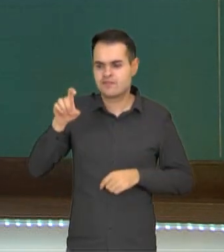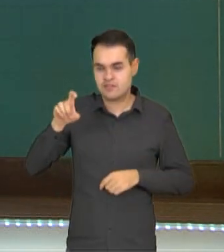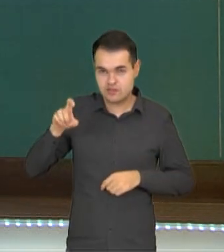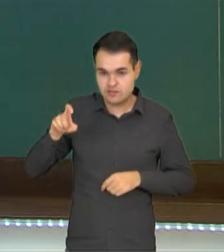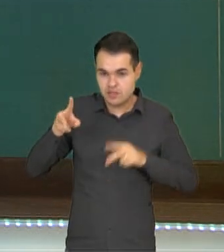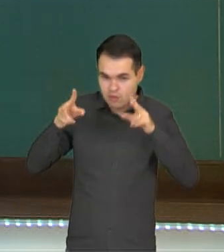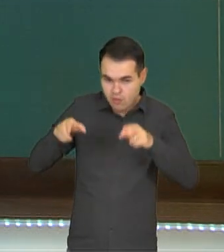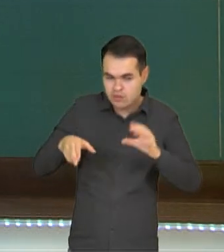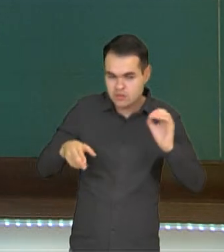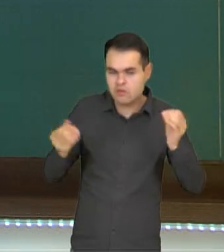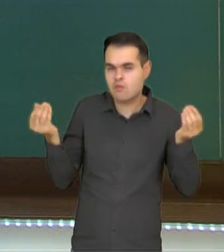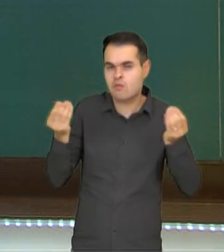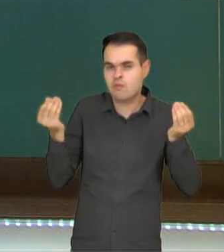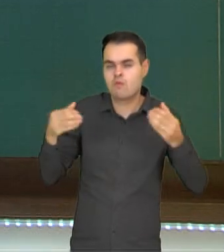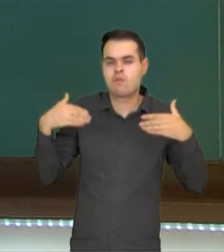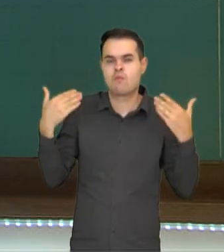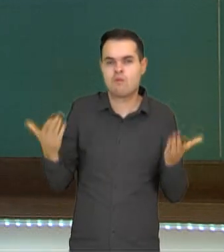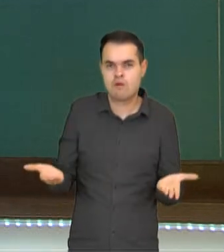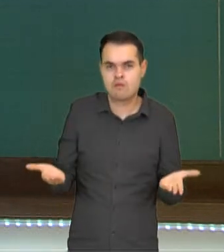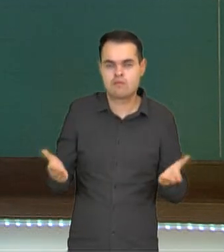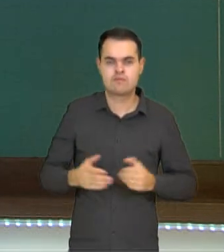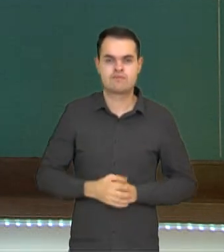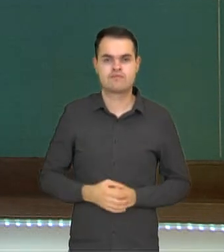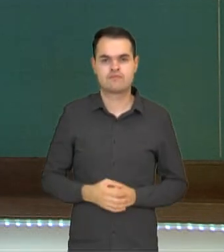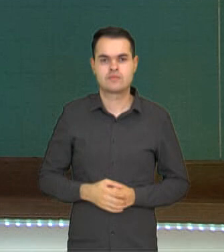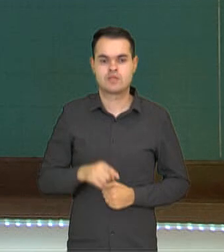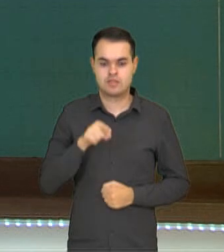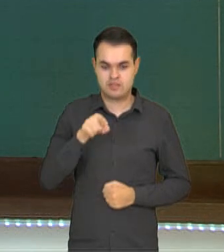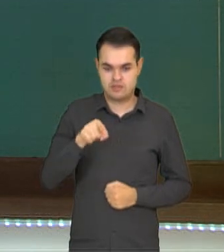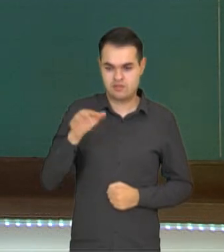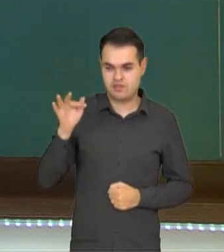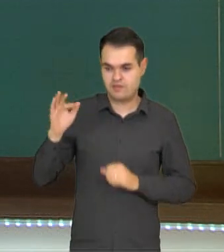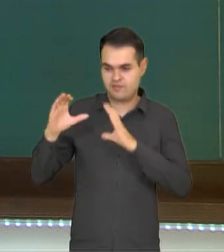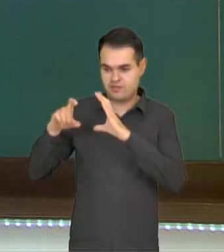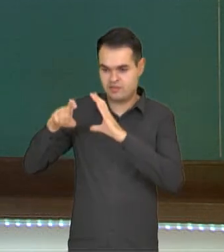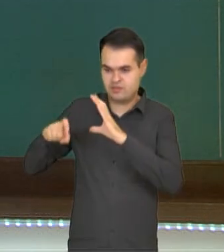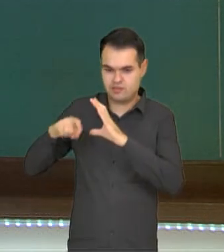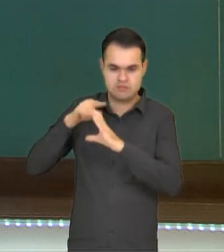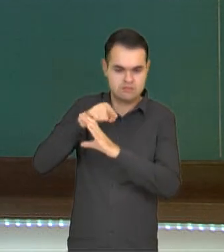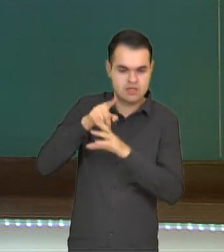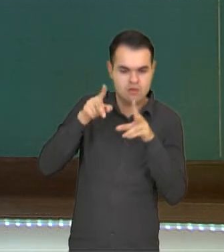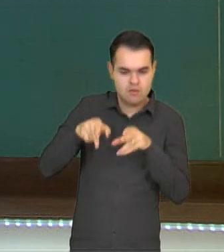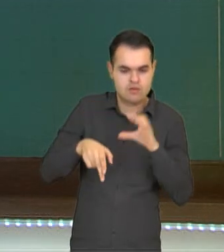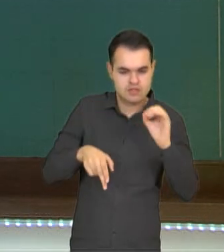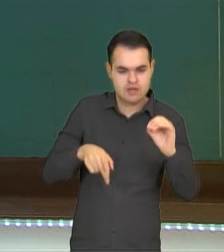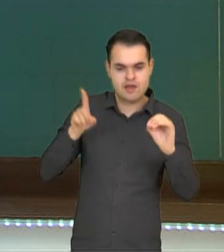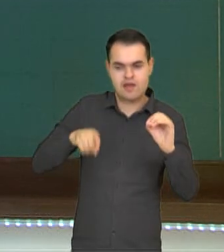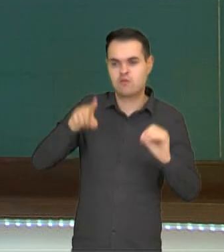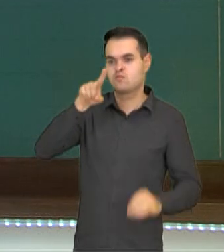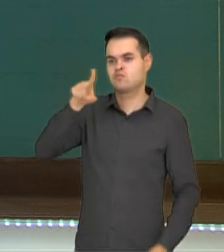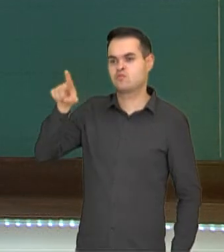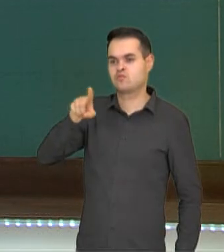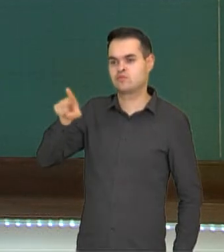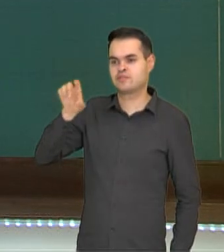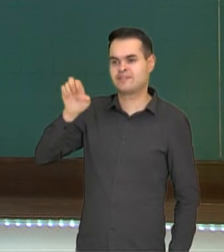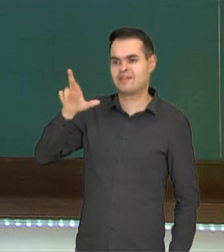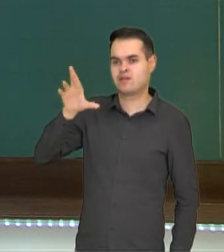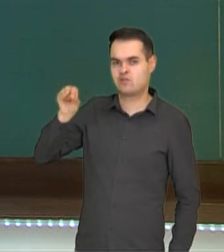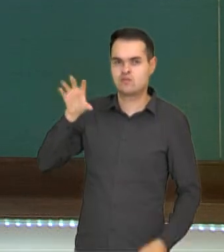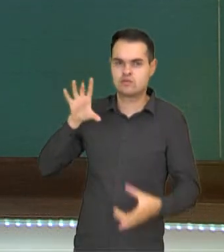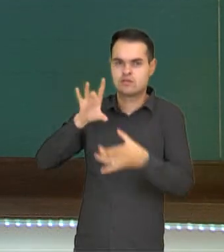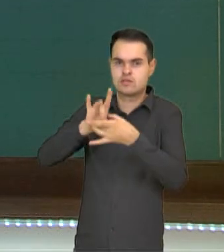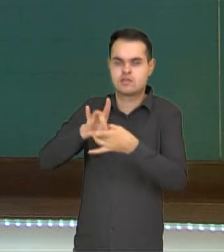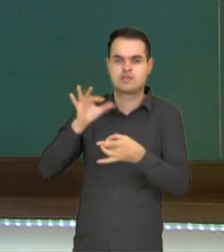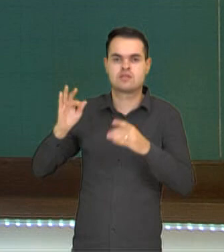zero. Isso mesmo, denomina-se zero da função. Para determinar o zero de uma função afim, basta